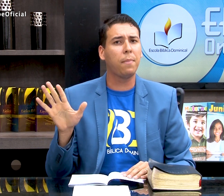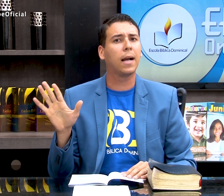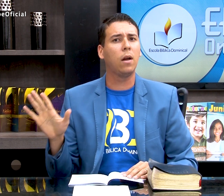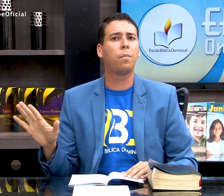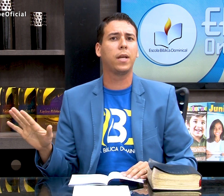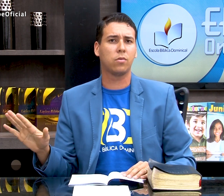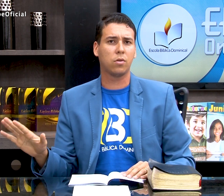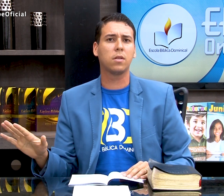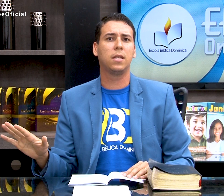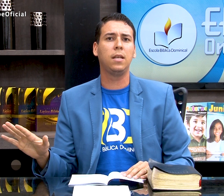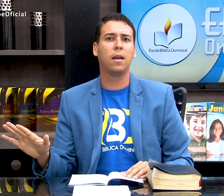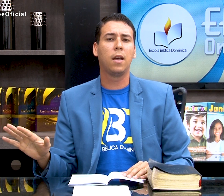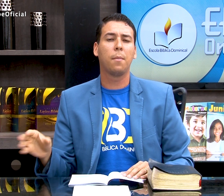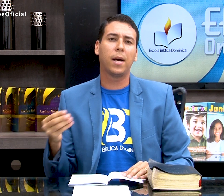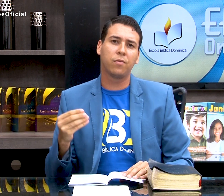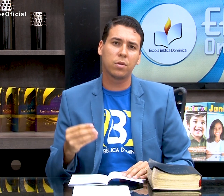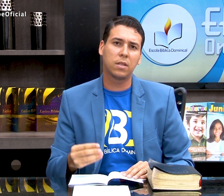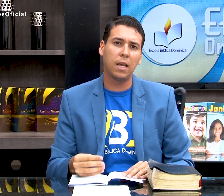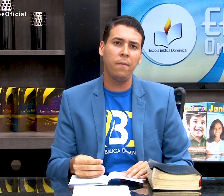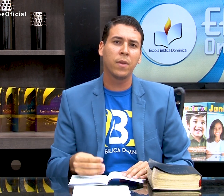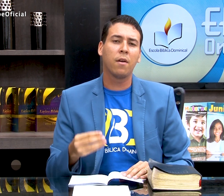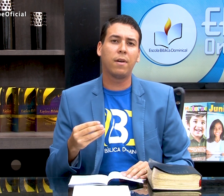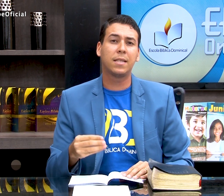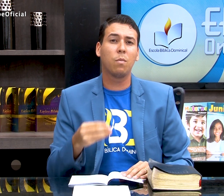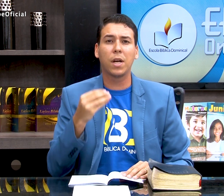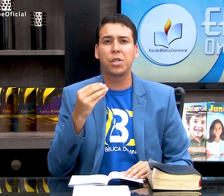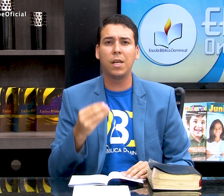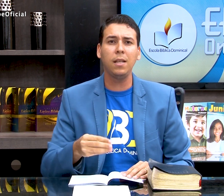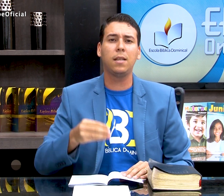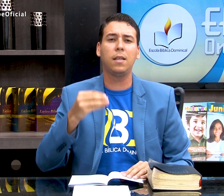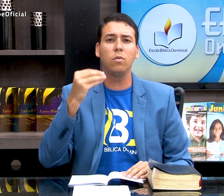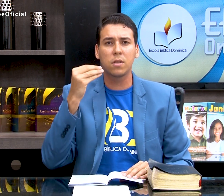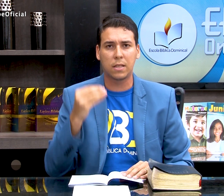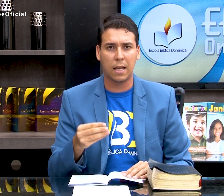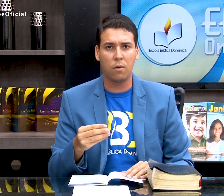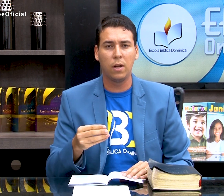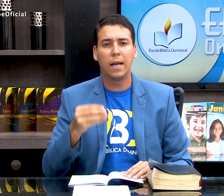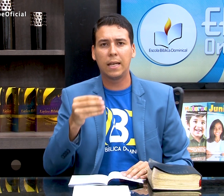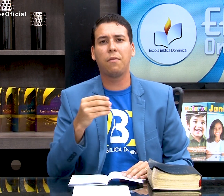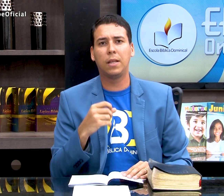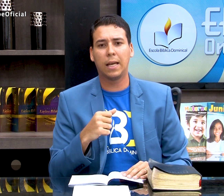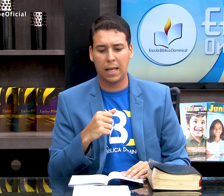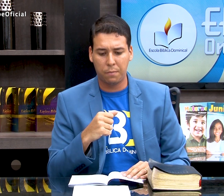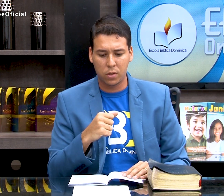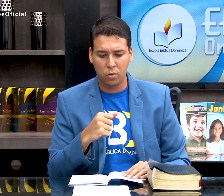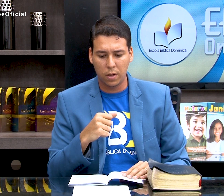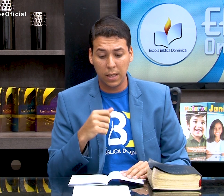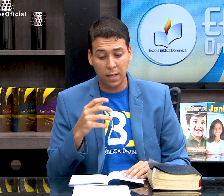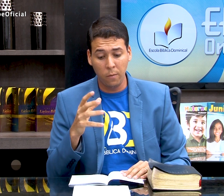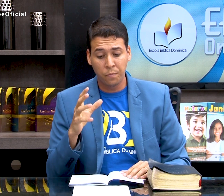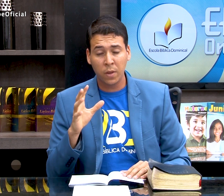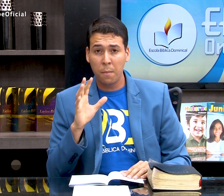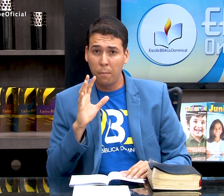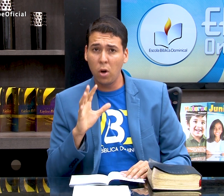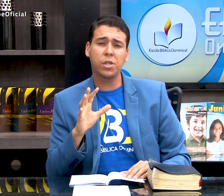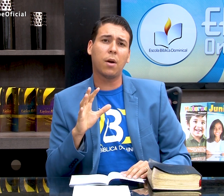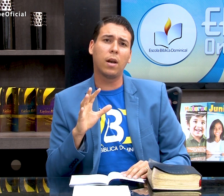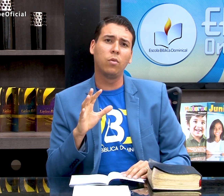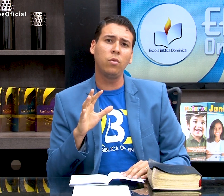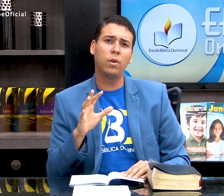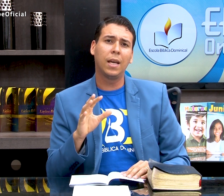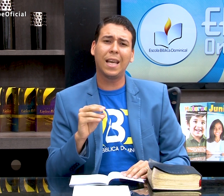ela vai pagar o preço sozinha mas você vai ser um agente do céu na vida daquela pessoa então